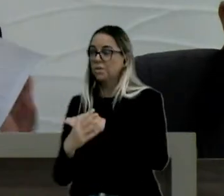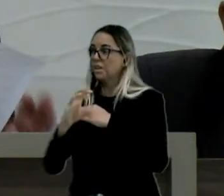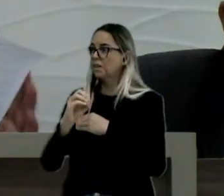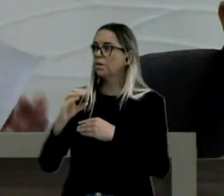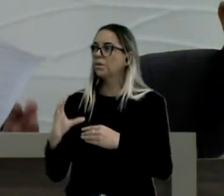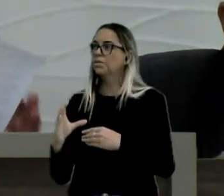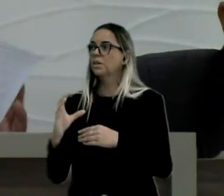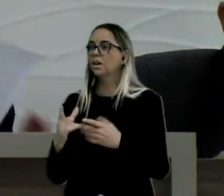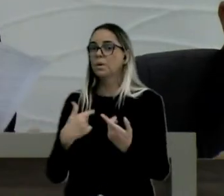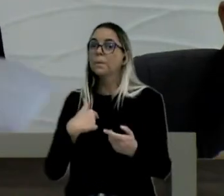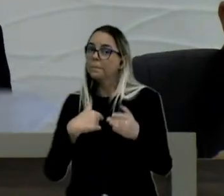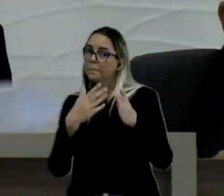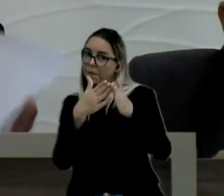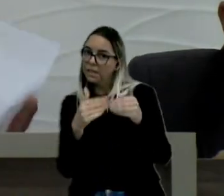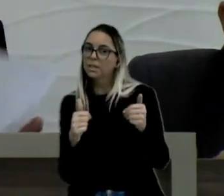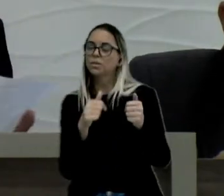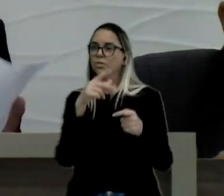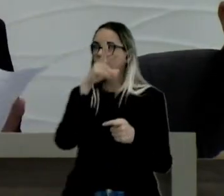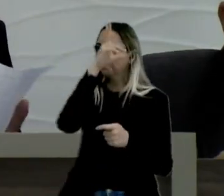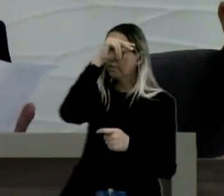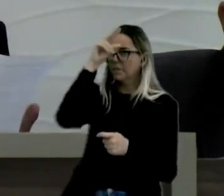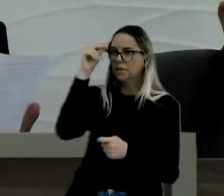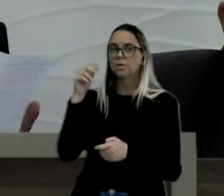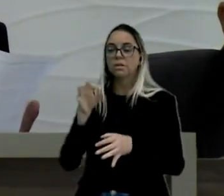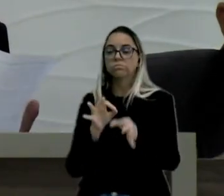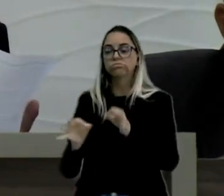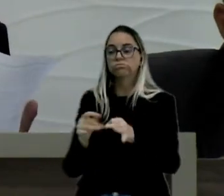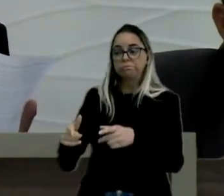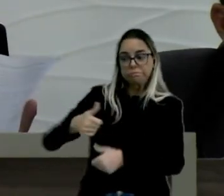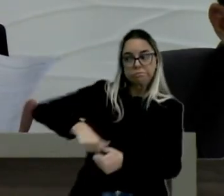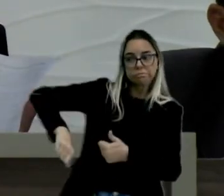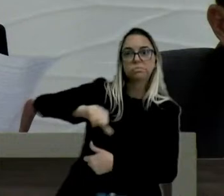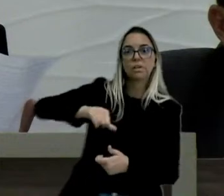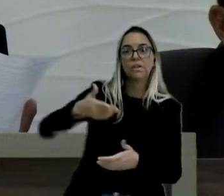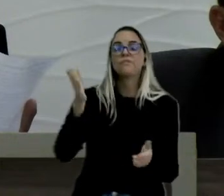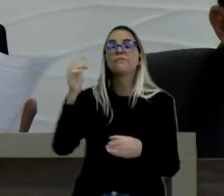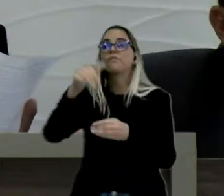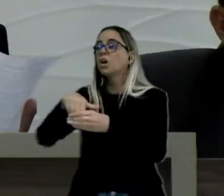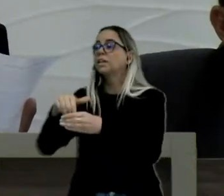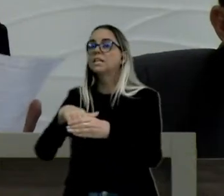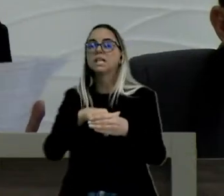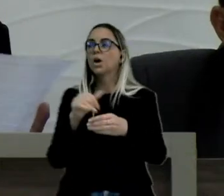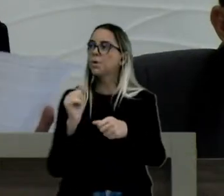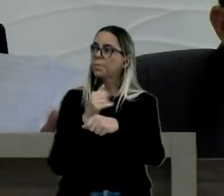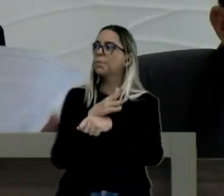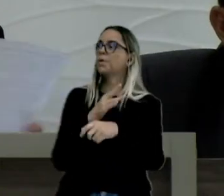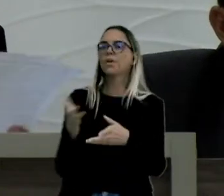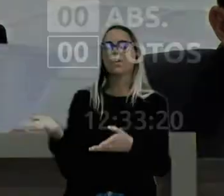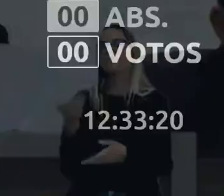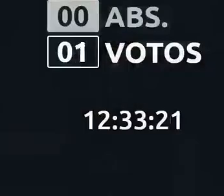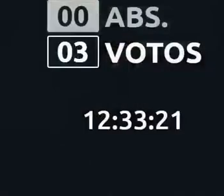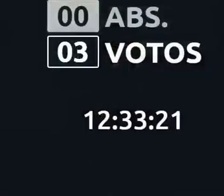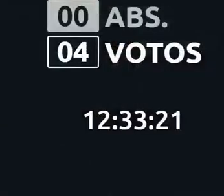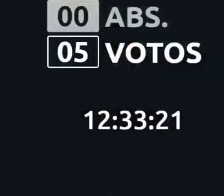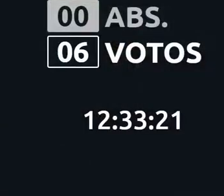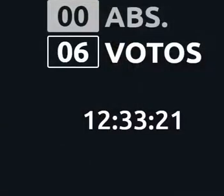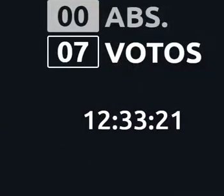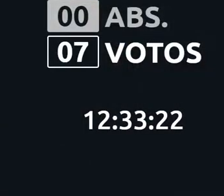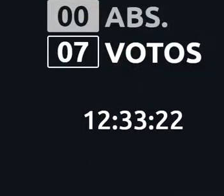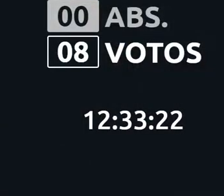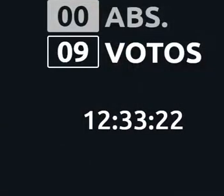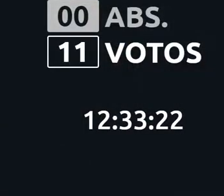pedindo para prefeitura fazer a recuperação em votação Bora votar Bora